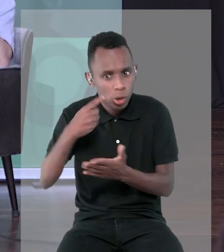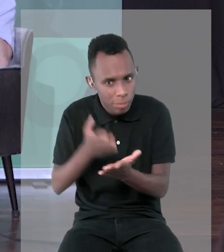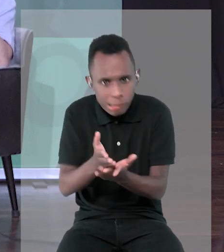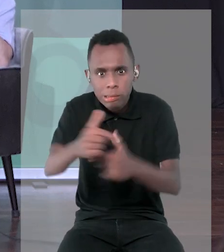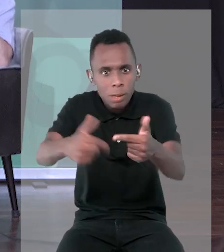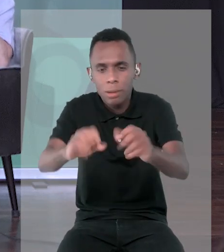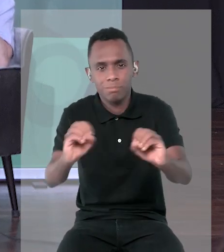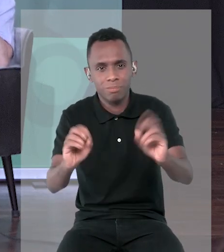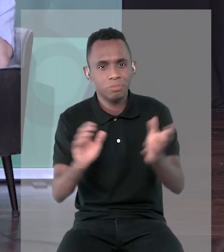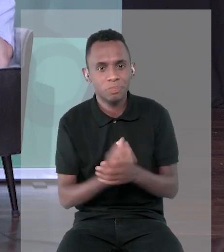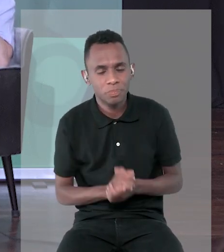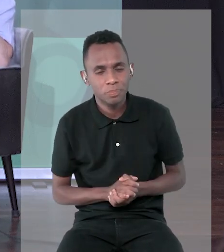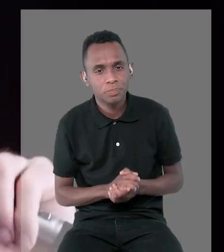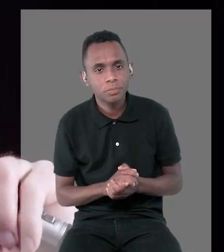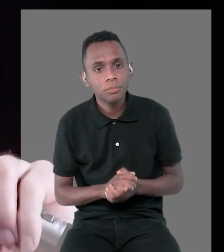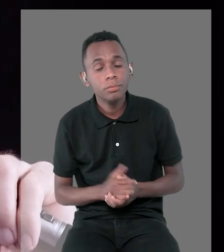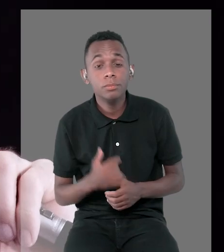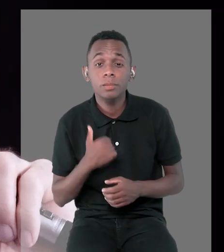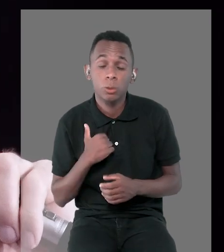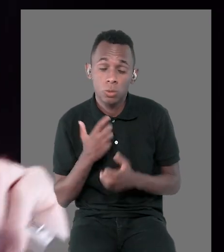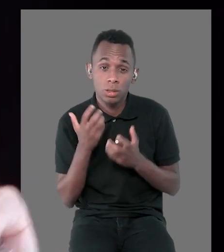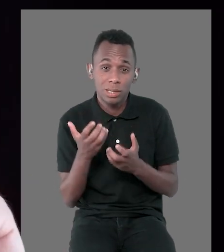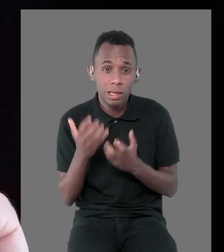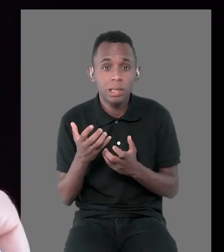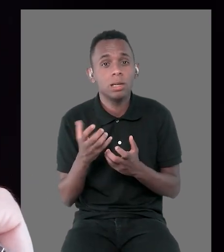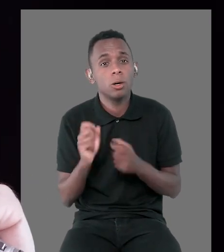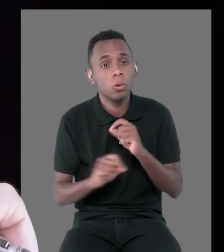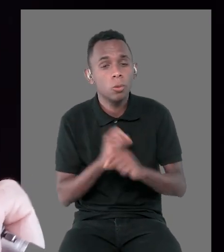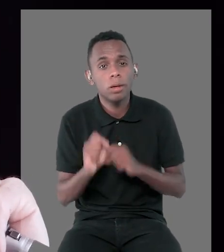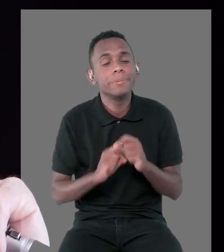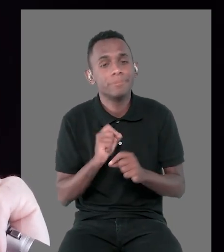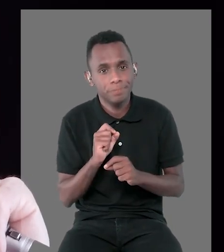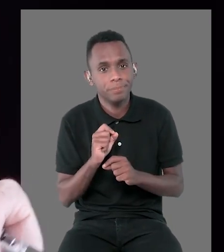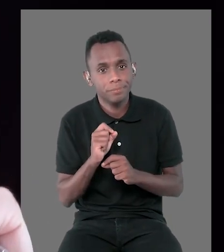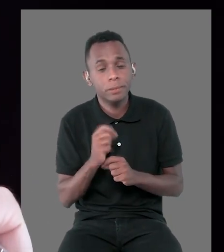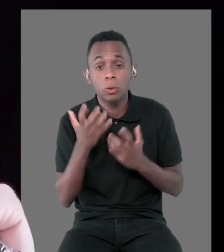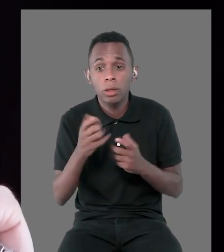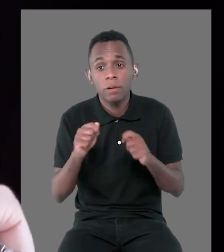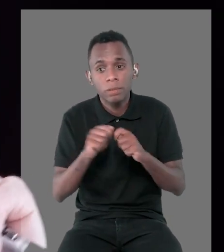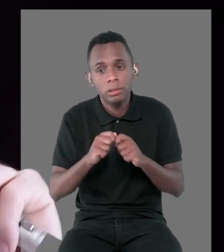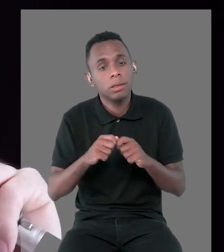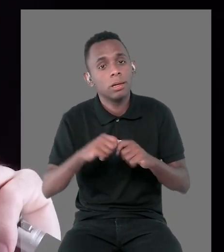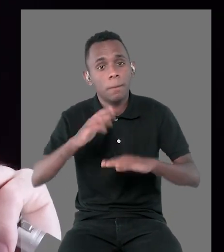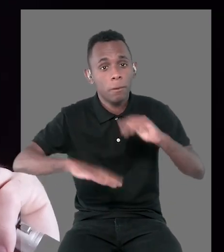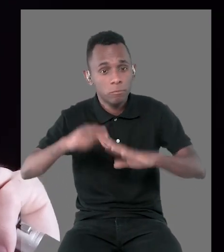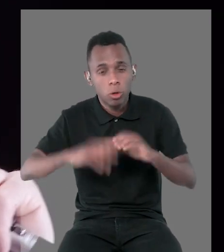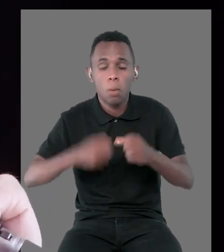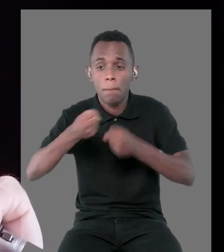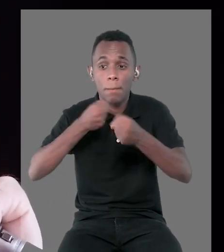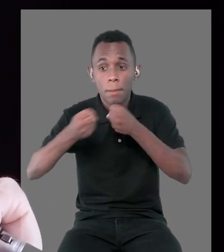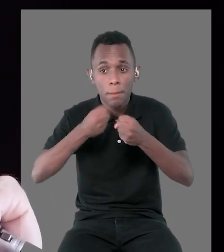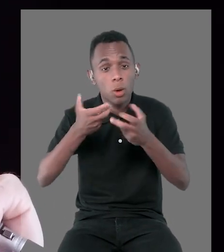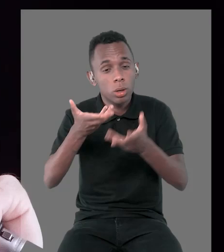seguiu. E eu queria muito, eu tinha a realização que eu queria eu queria fazer jornalismo, e eu queria estar